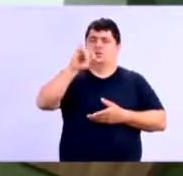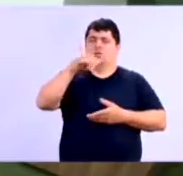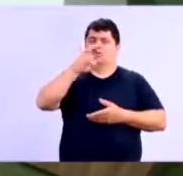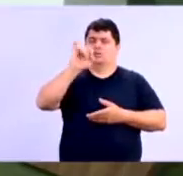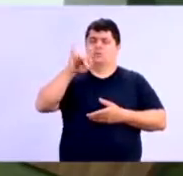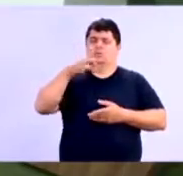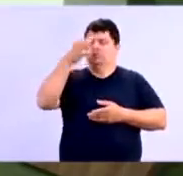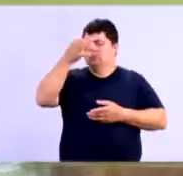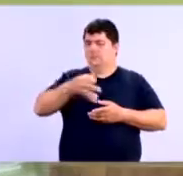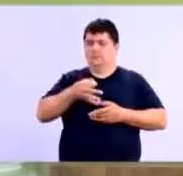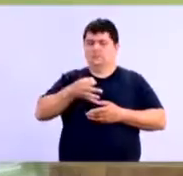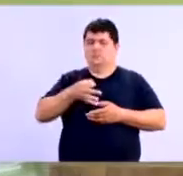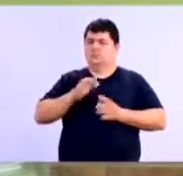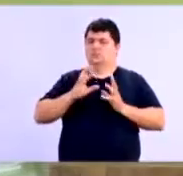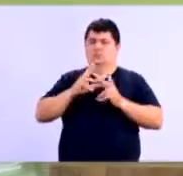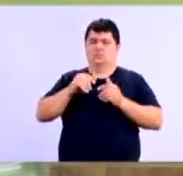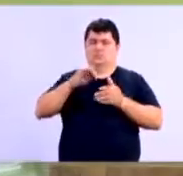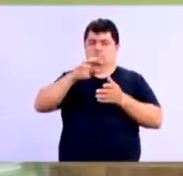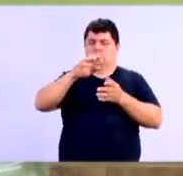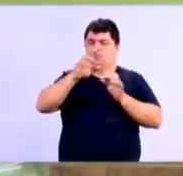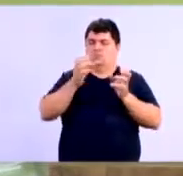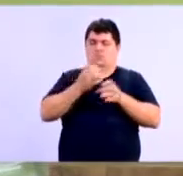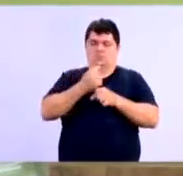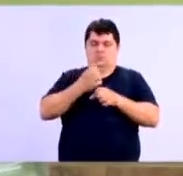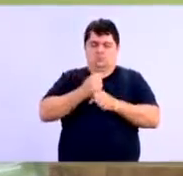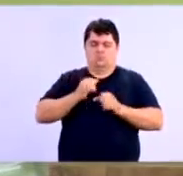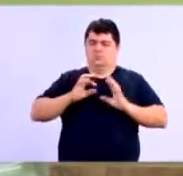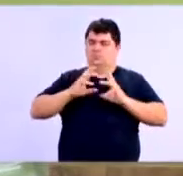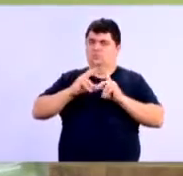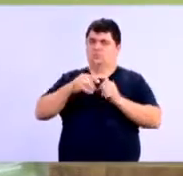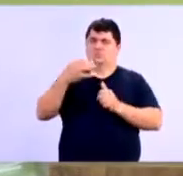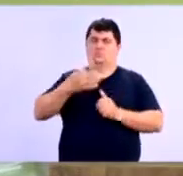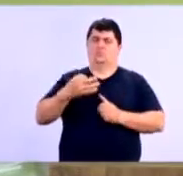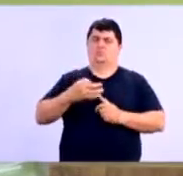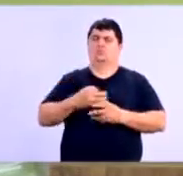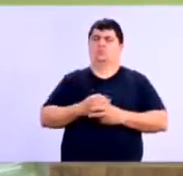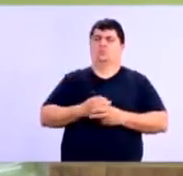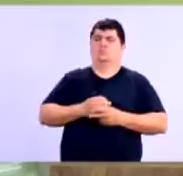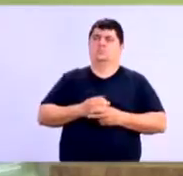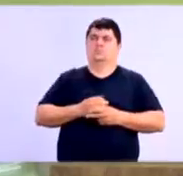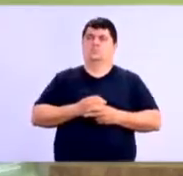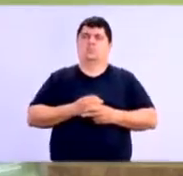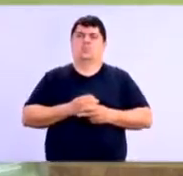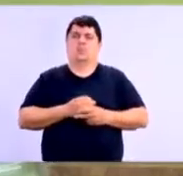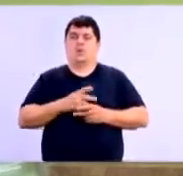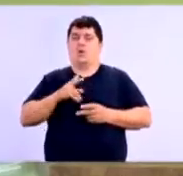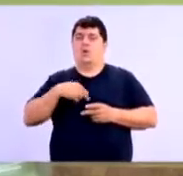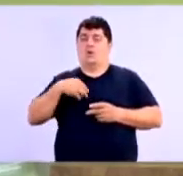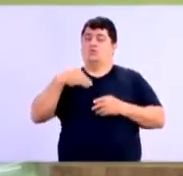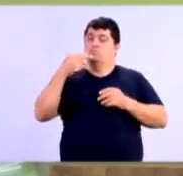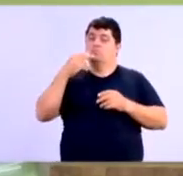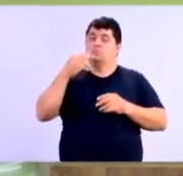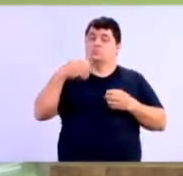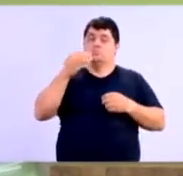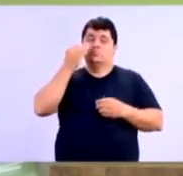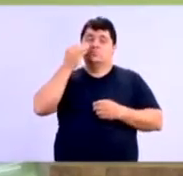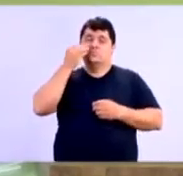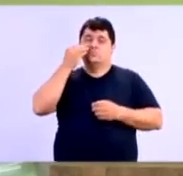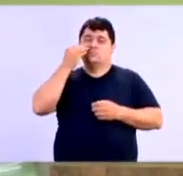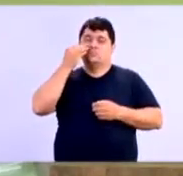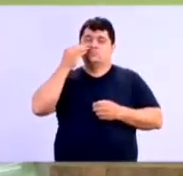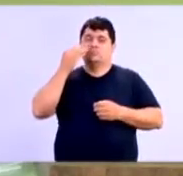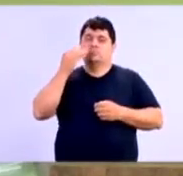acertou todos os cálculos, todos os índices, está correto. Algo me chamou a atenção aqui na